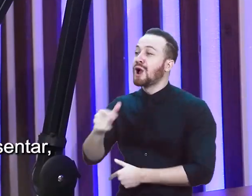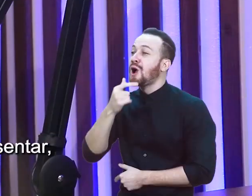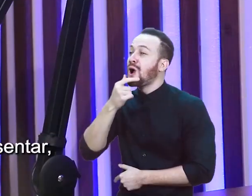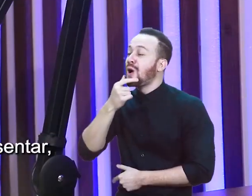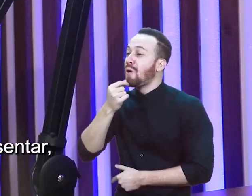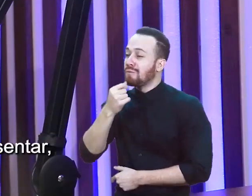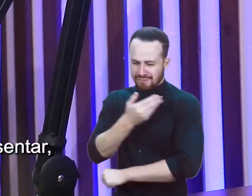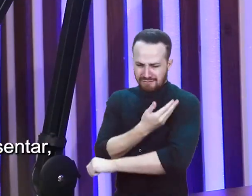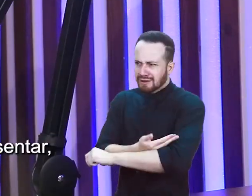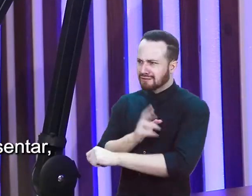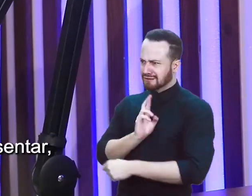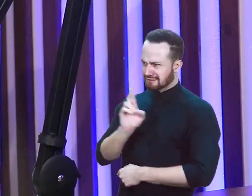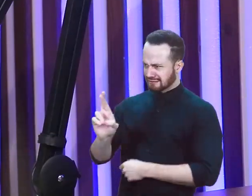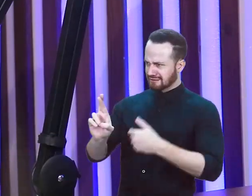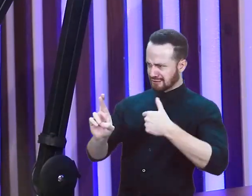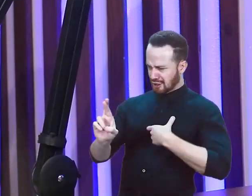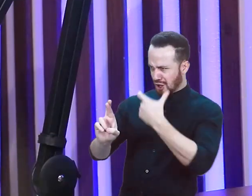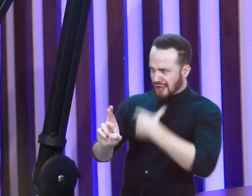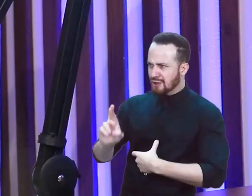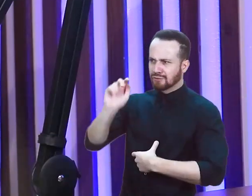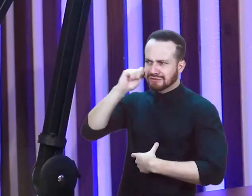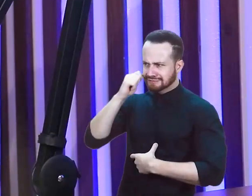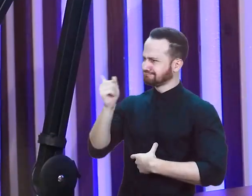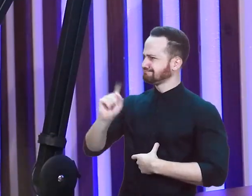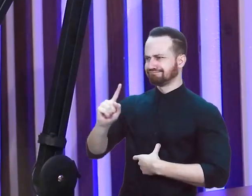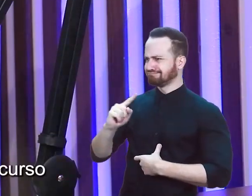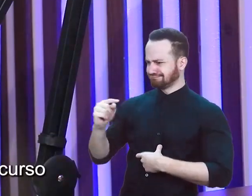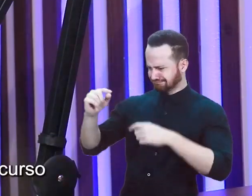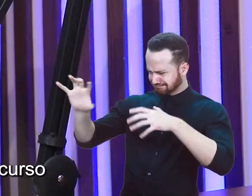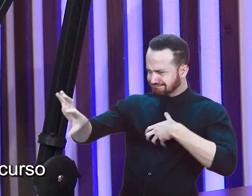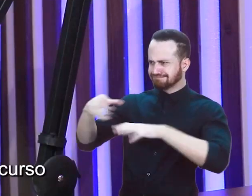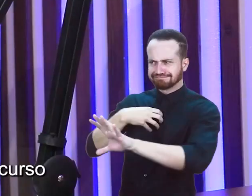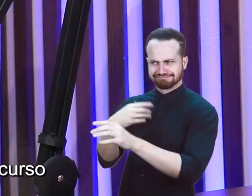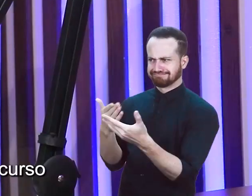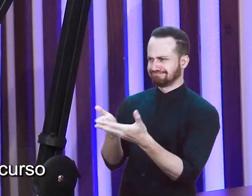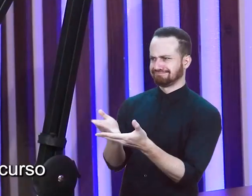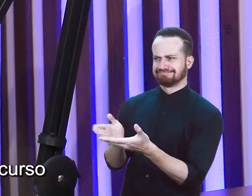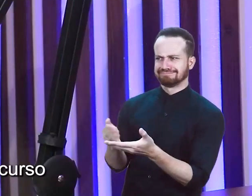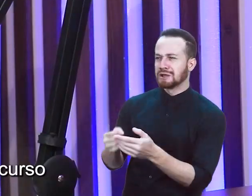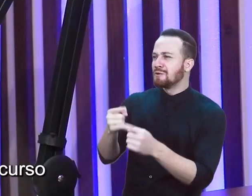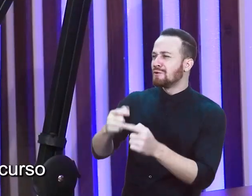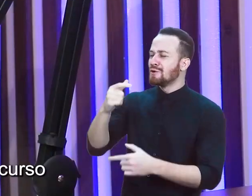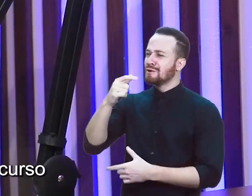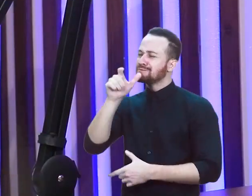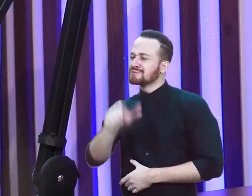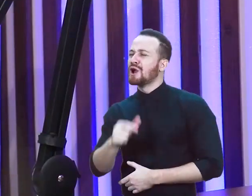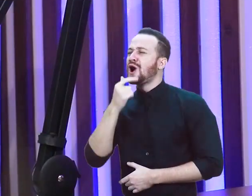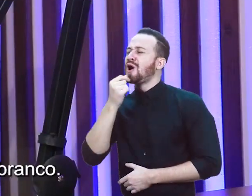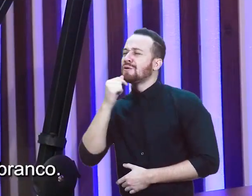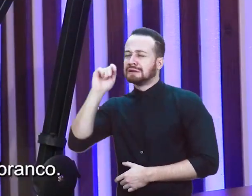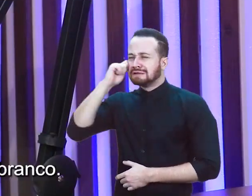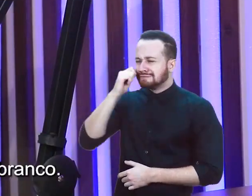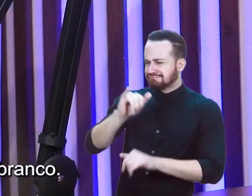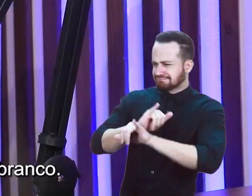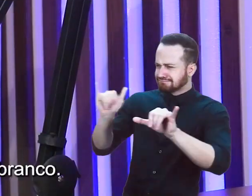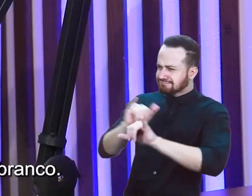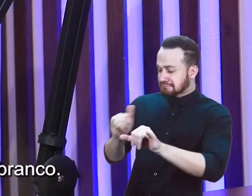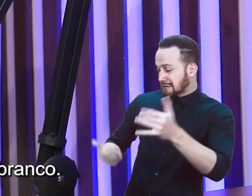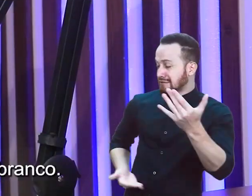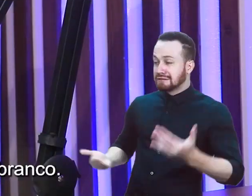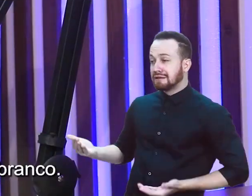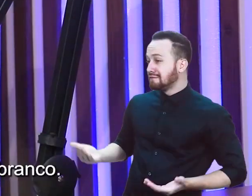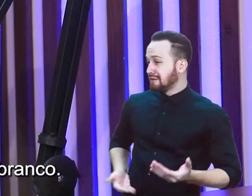nos representar, porque ele não é branco, ele não compreende. E aí você vai ver negros com discurso servindo ao